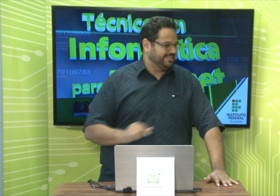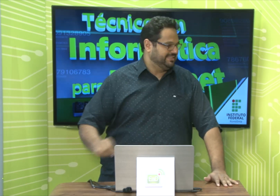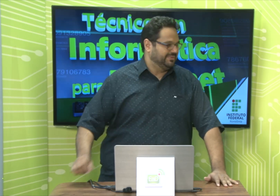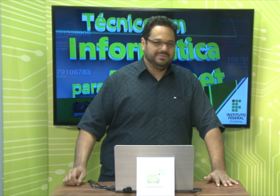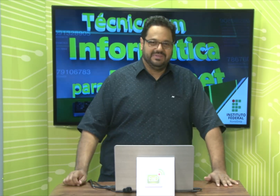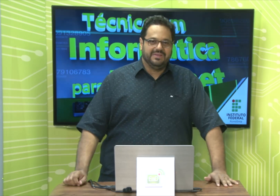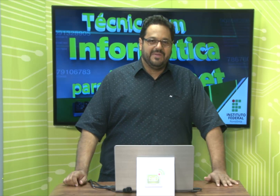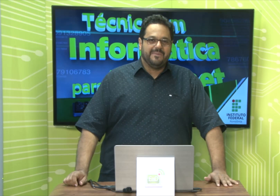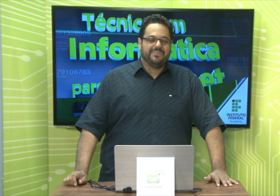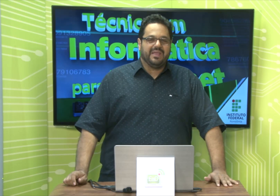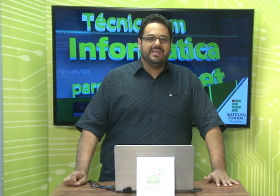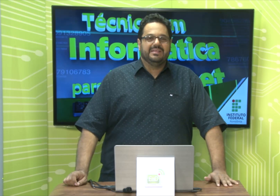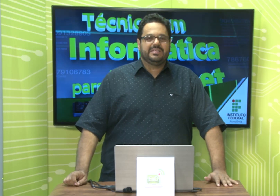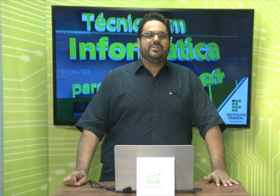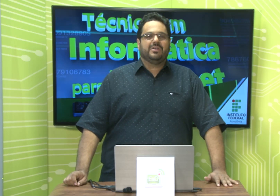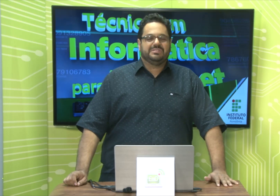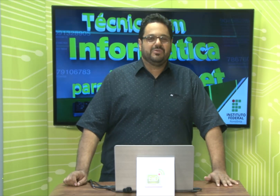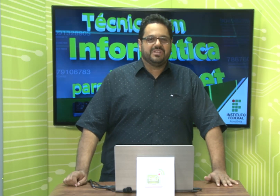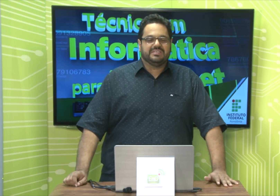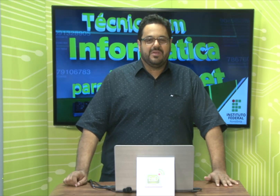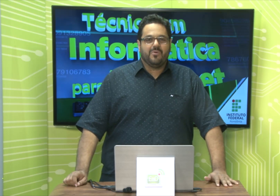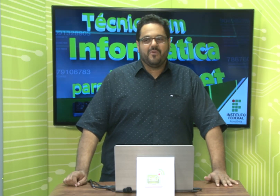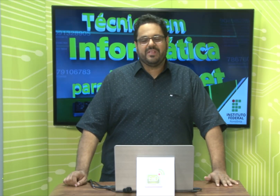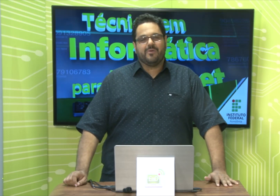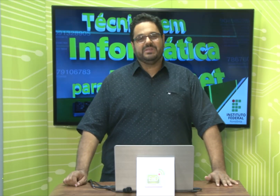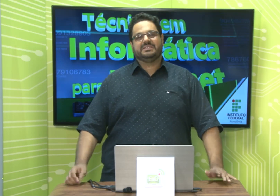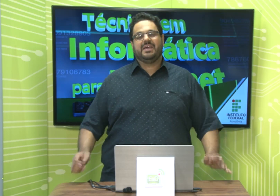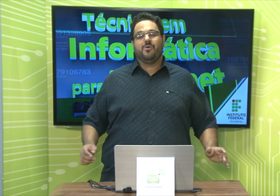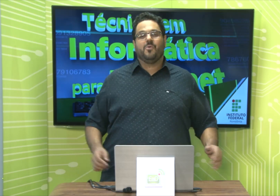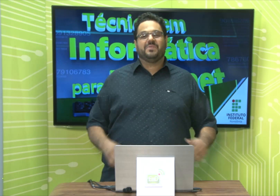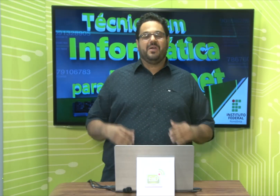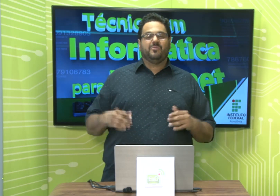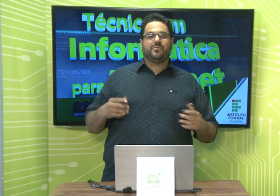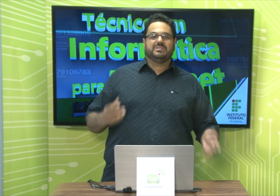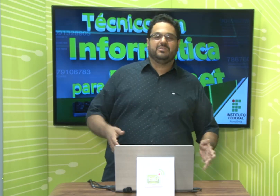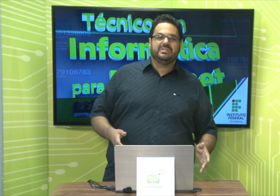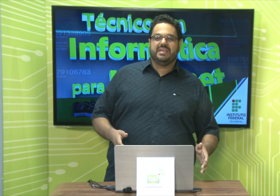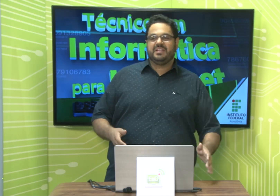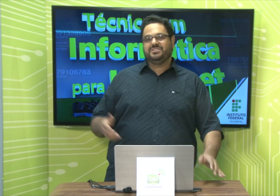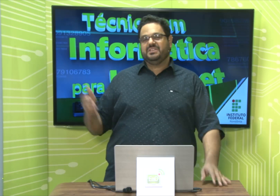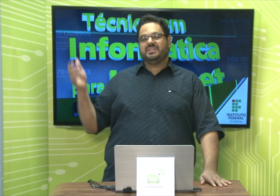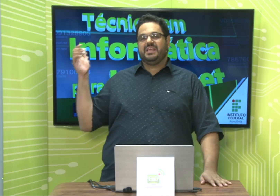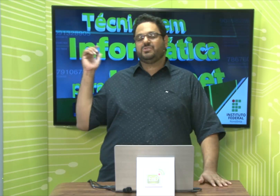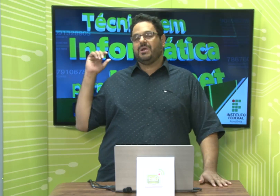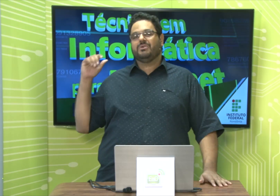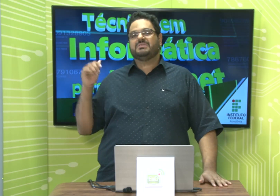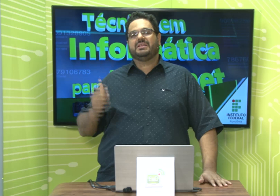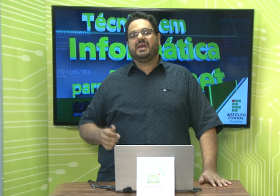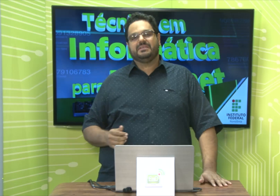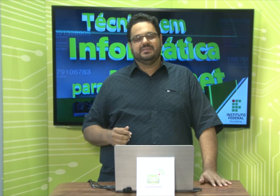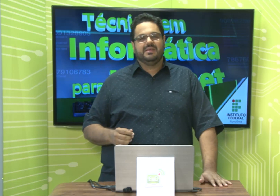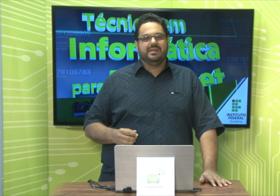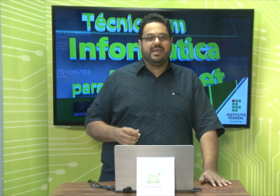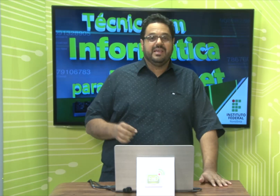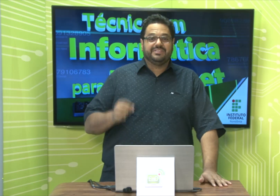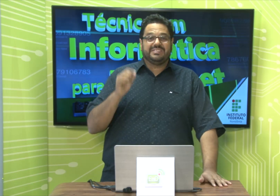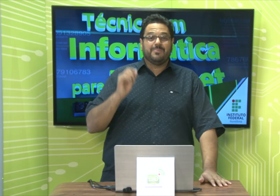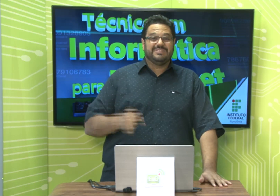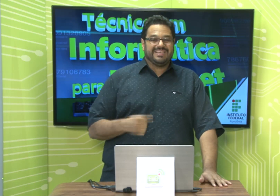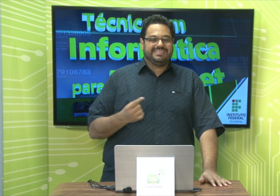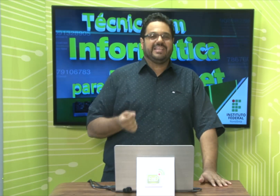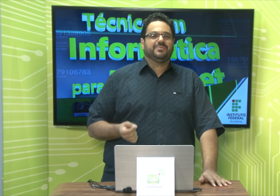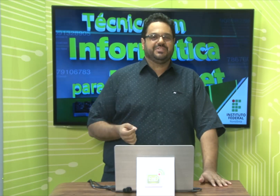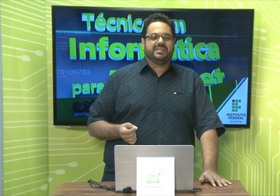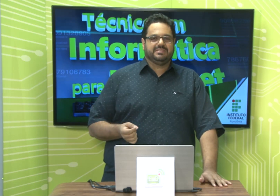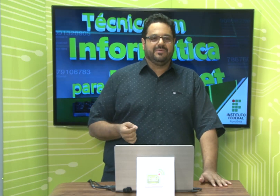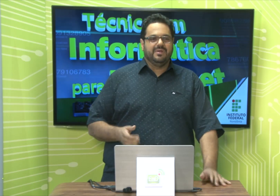segunda geração, né? Se é um Intel de segunda geração, é um processador i7 de 3, 4 anos atrás, né? Já estamos